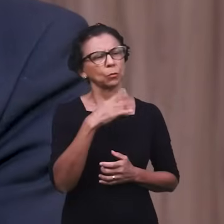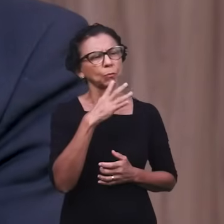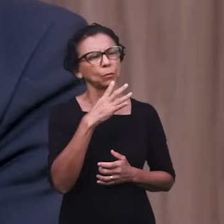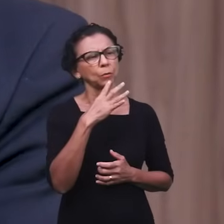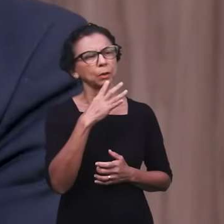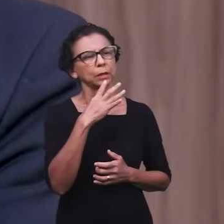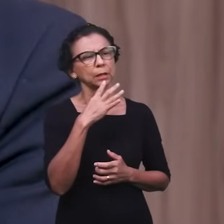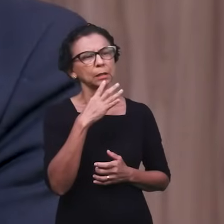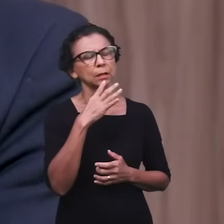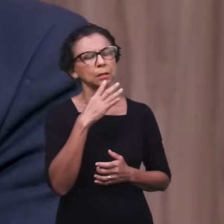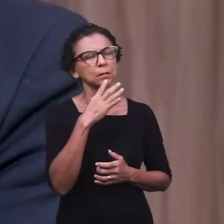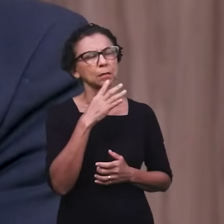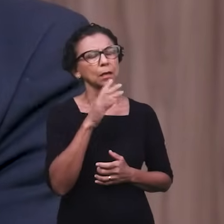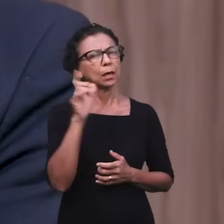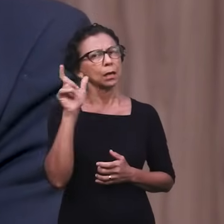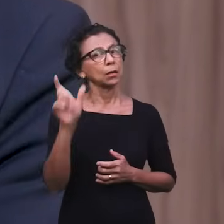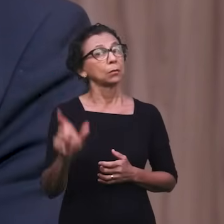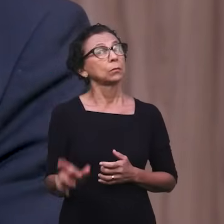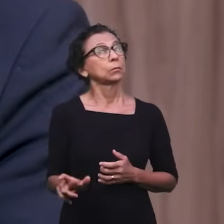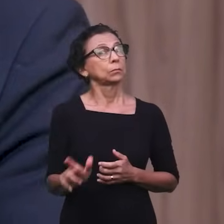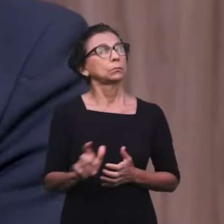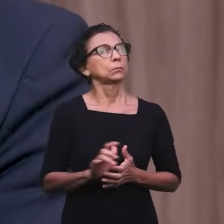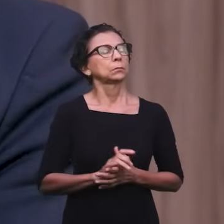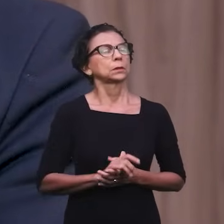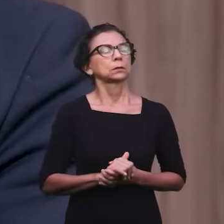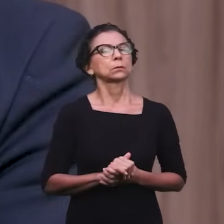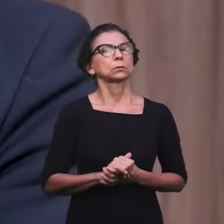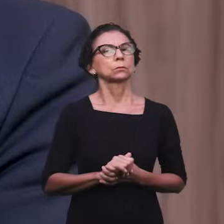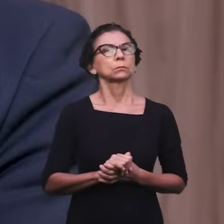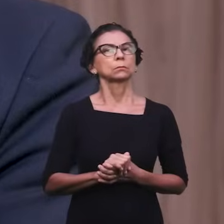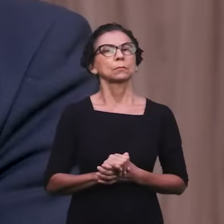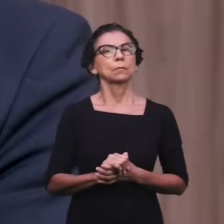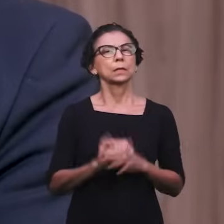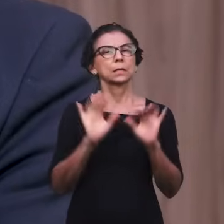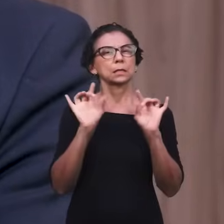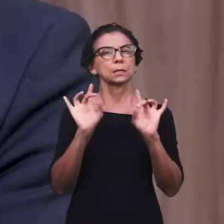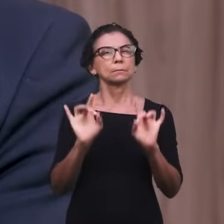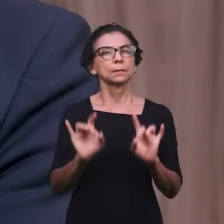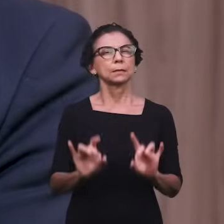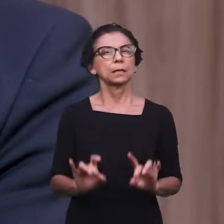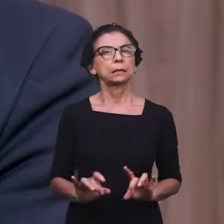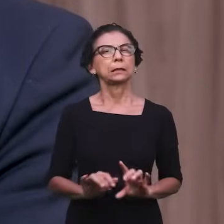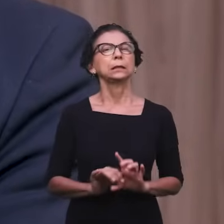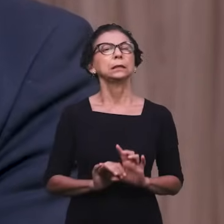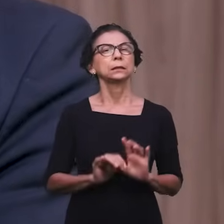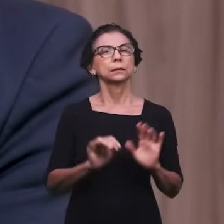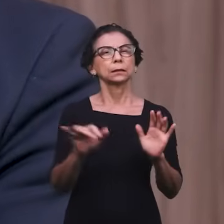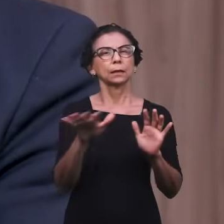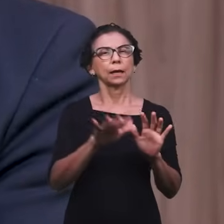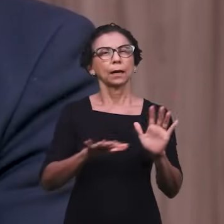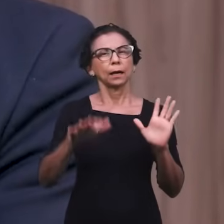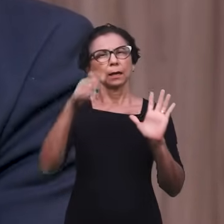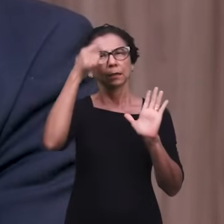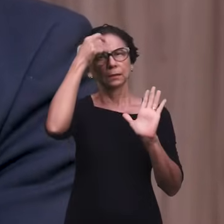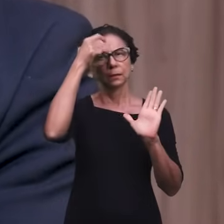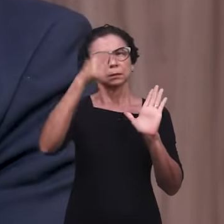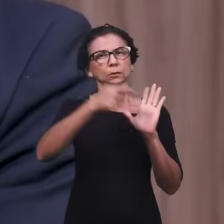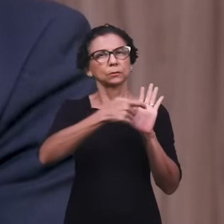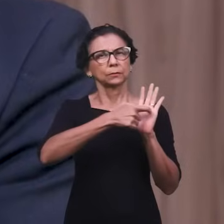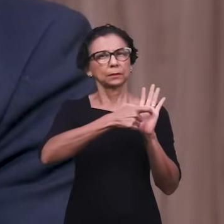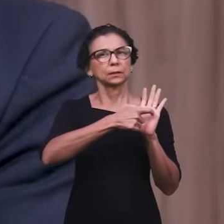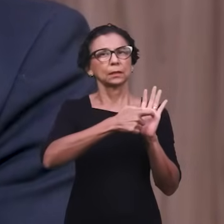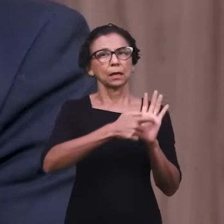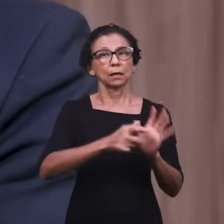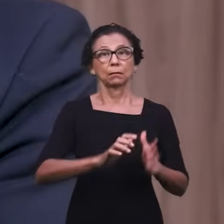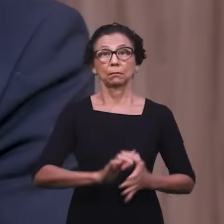ele é até uma pessoa, né, bem especializada também em inteligência artificial e até